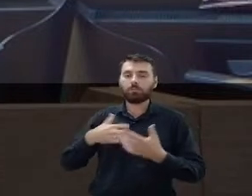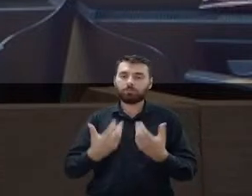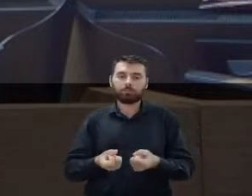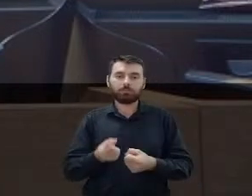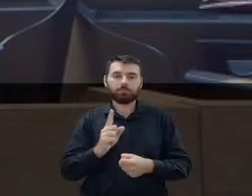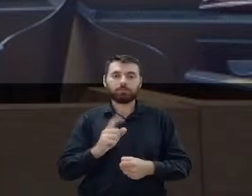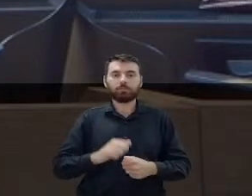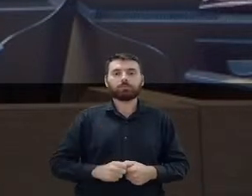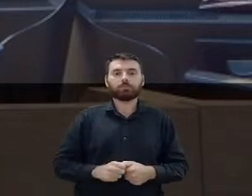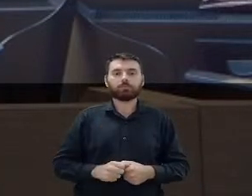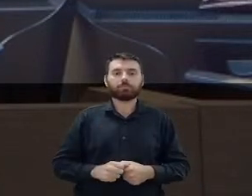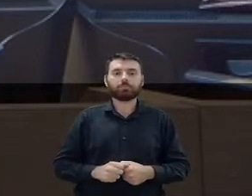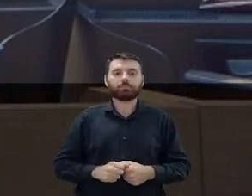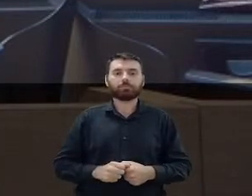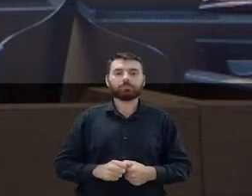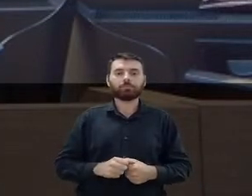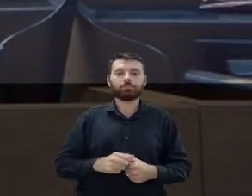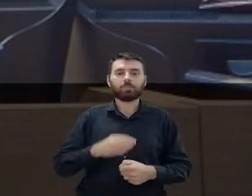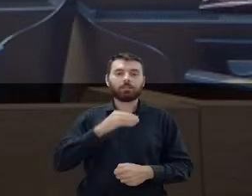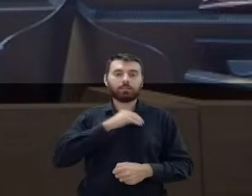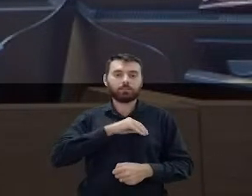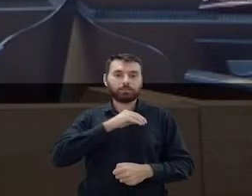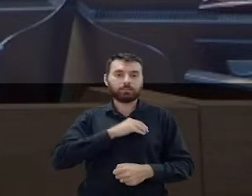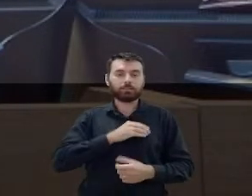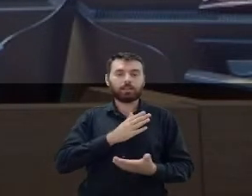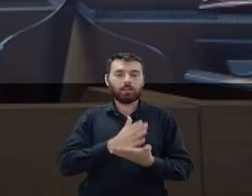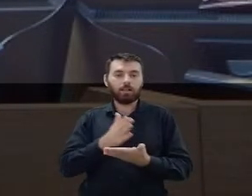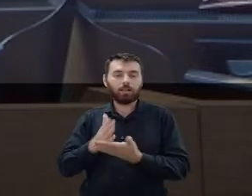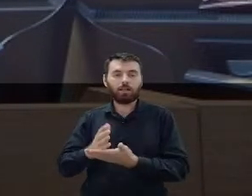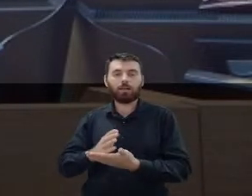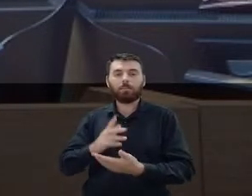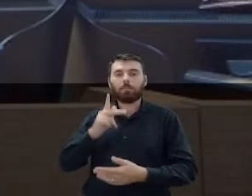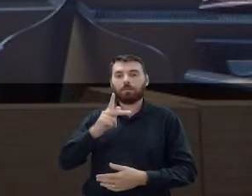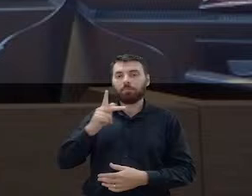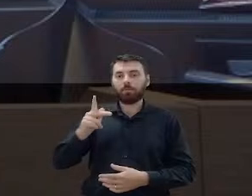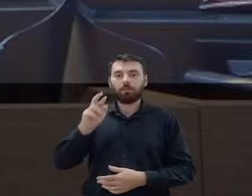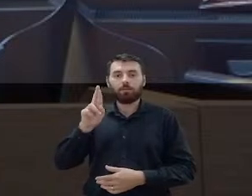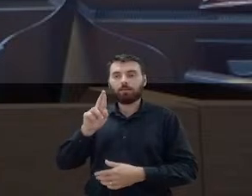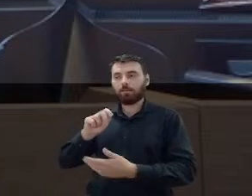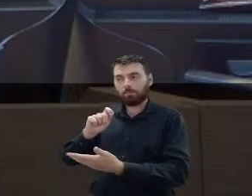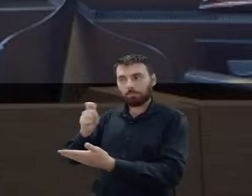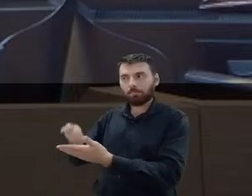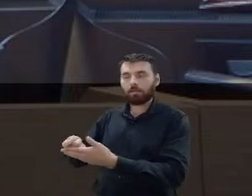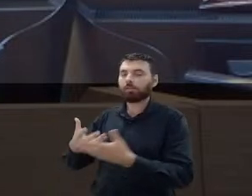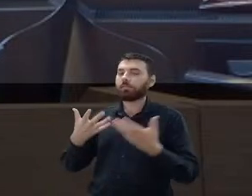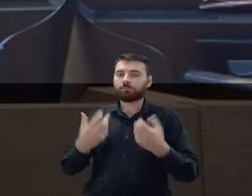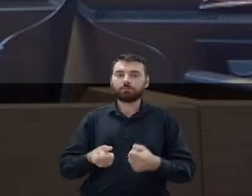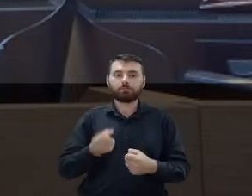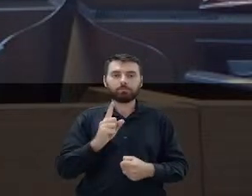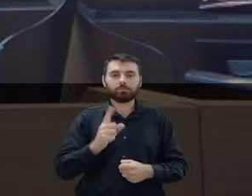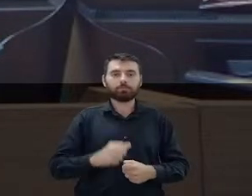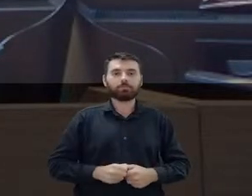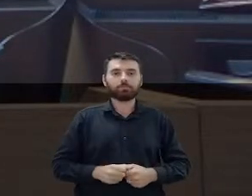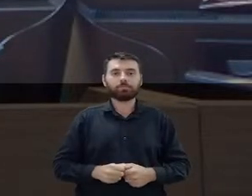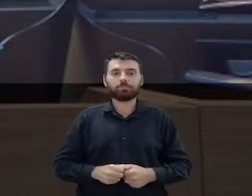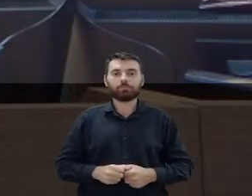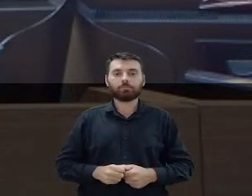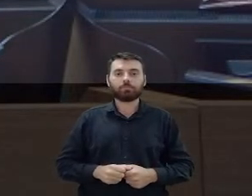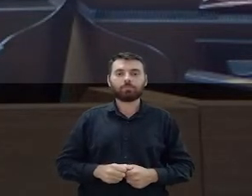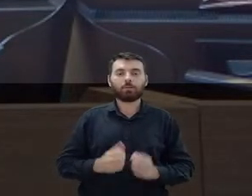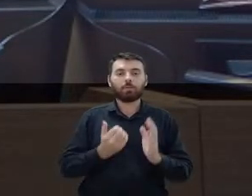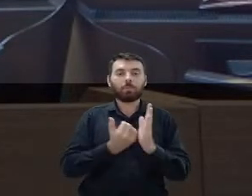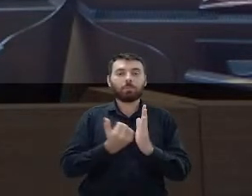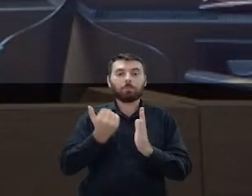integração do salarial da PPR. Estou negando o provimento. Reflexo adicional de tempo de